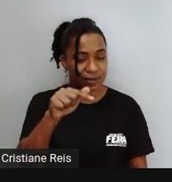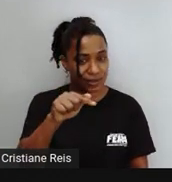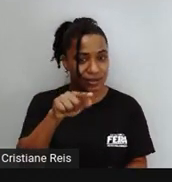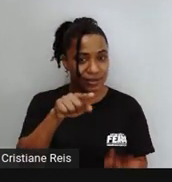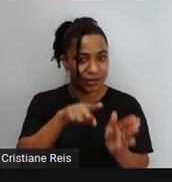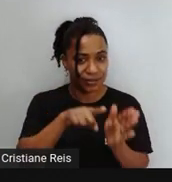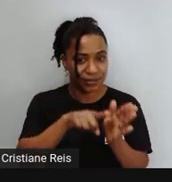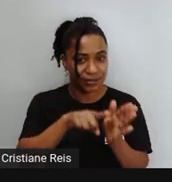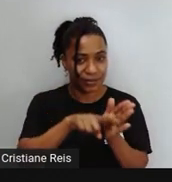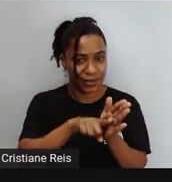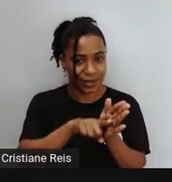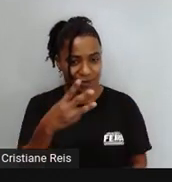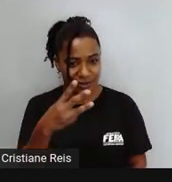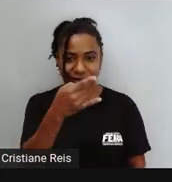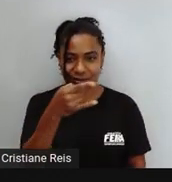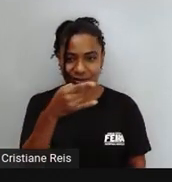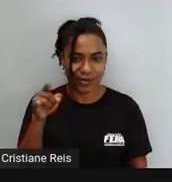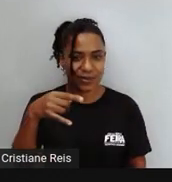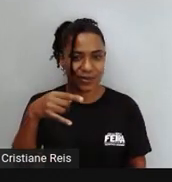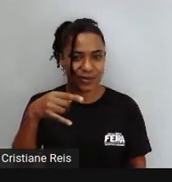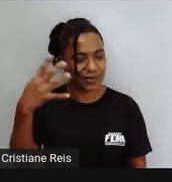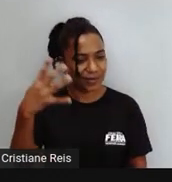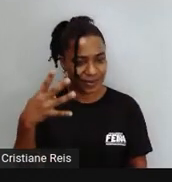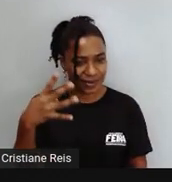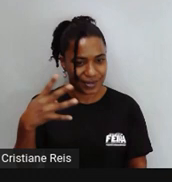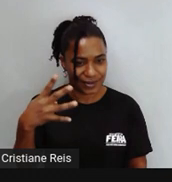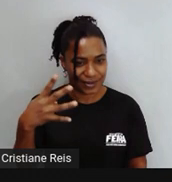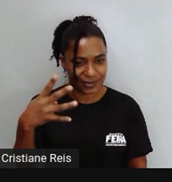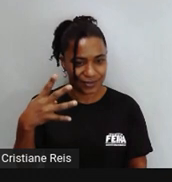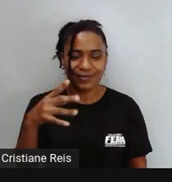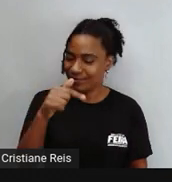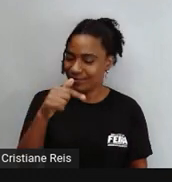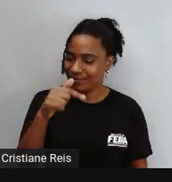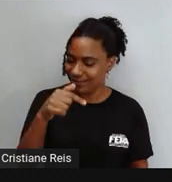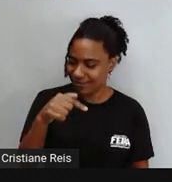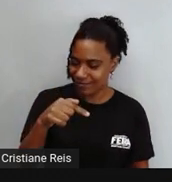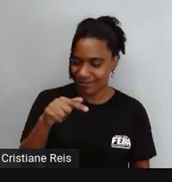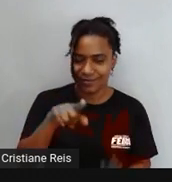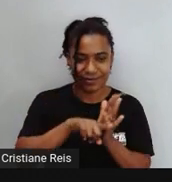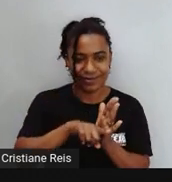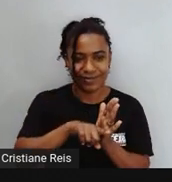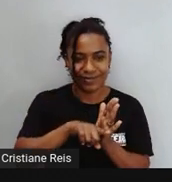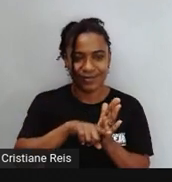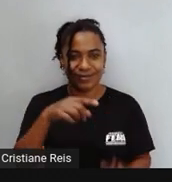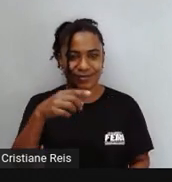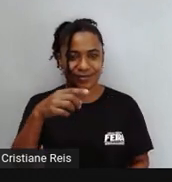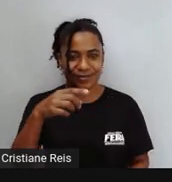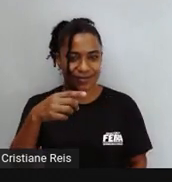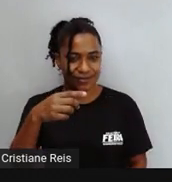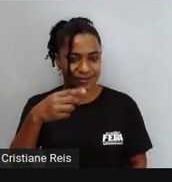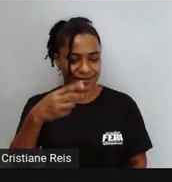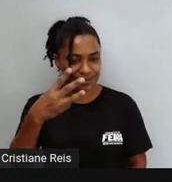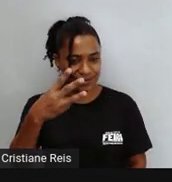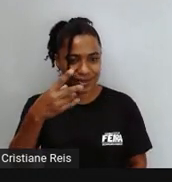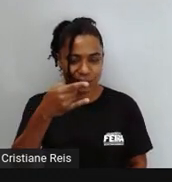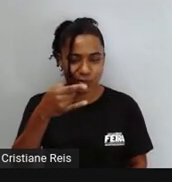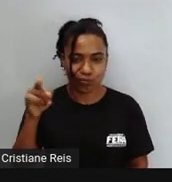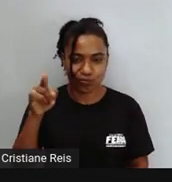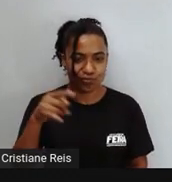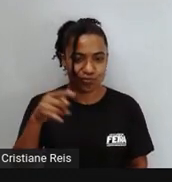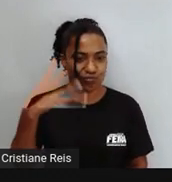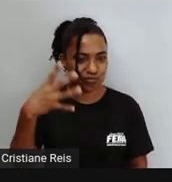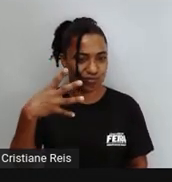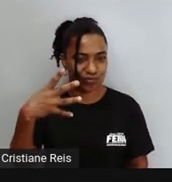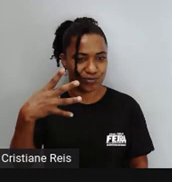or equals 4. Então, 7 menos 3 é 4 ou é igual a